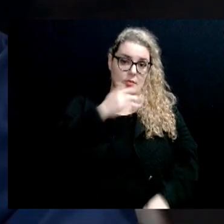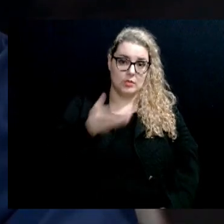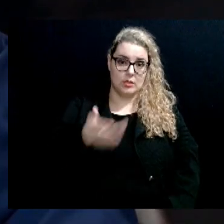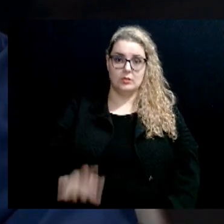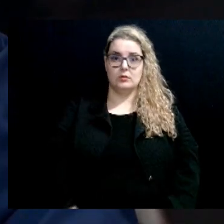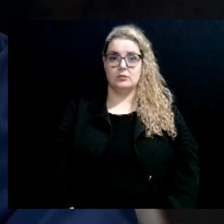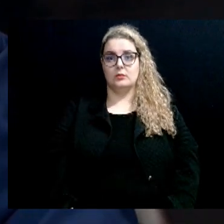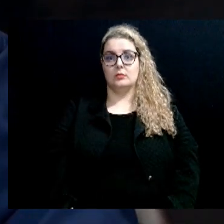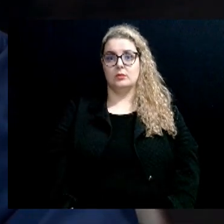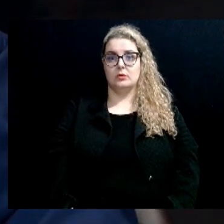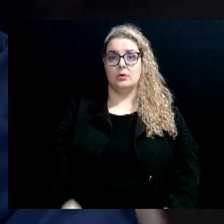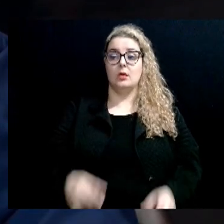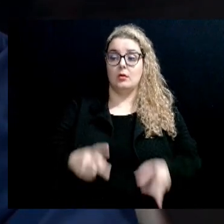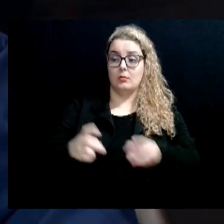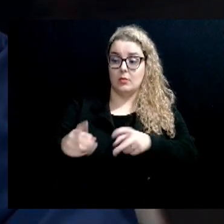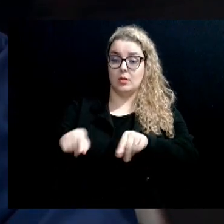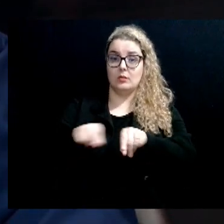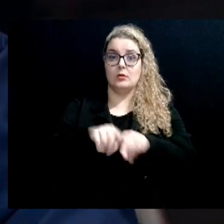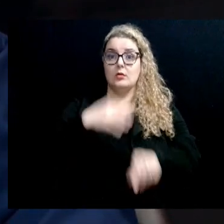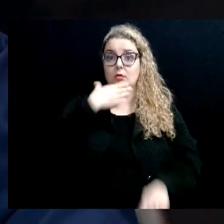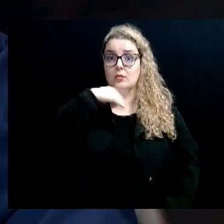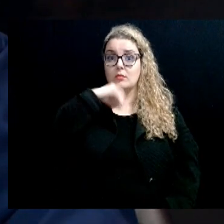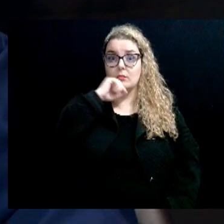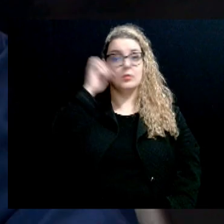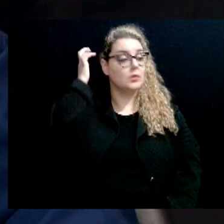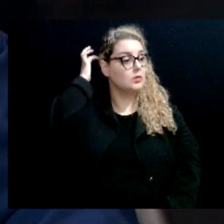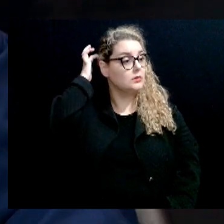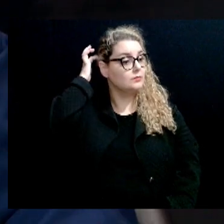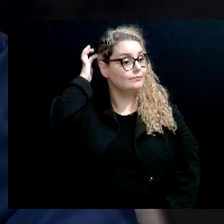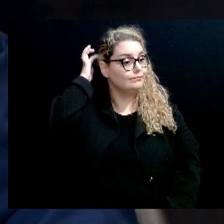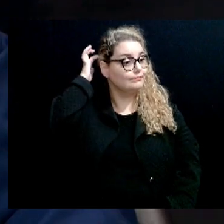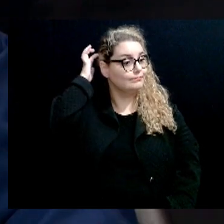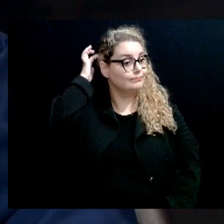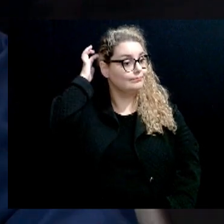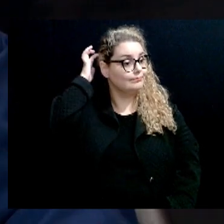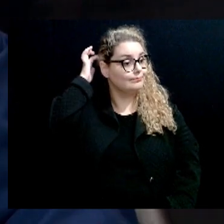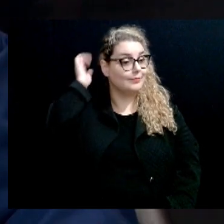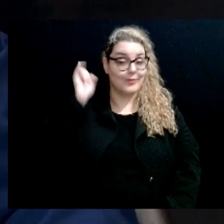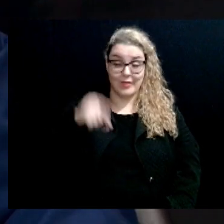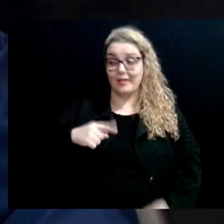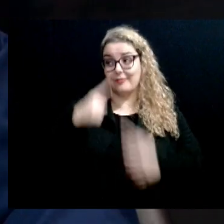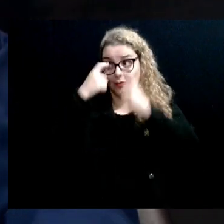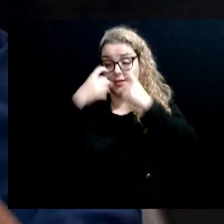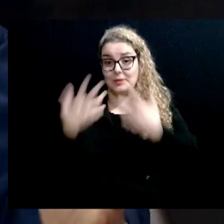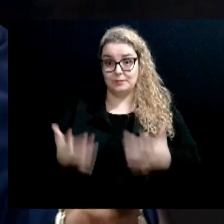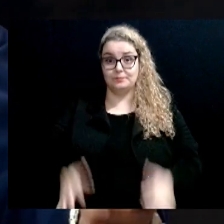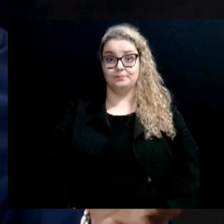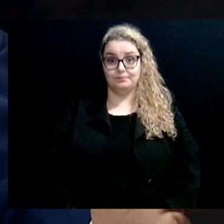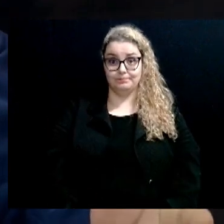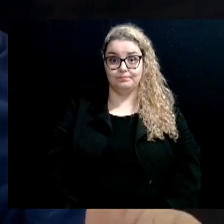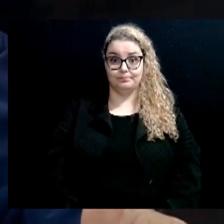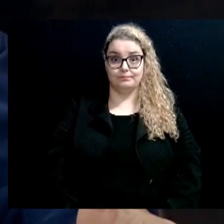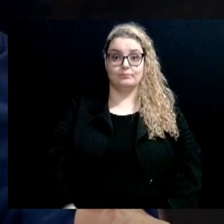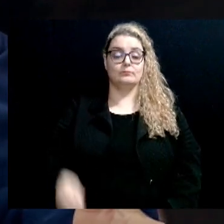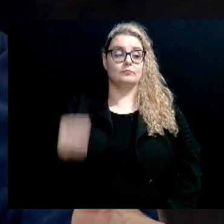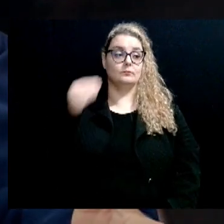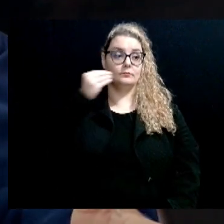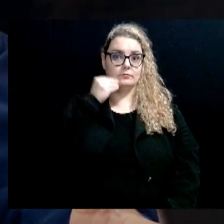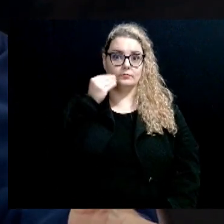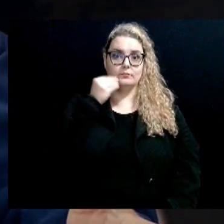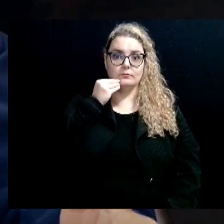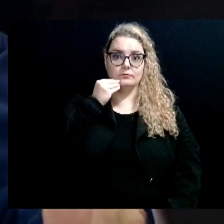Percebe também que o pai é um pai agressivo. Nisso ela vai tentando atender a